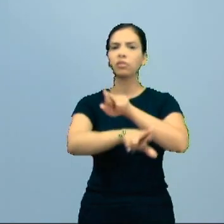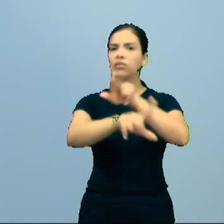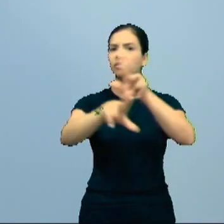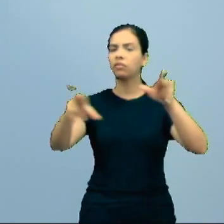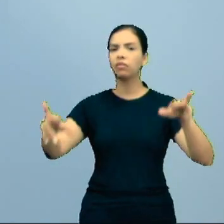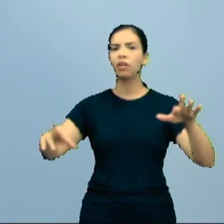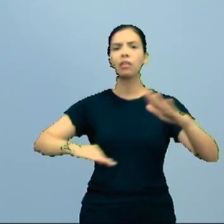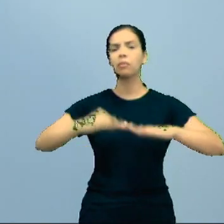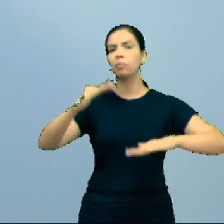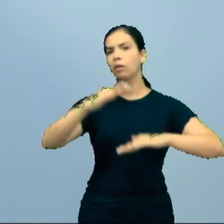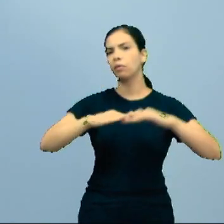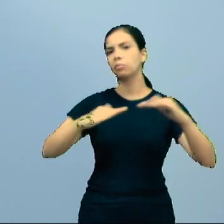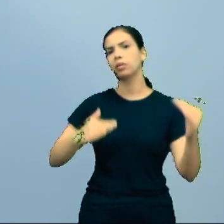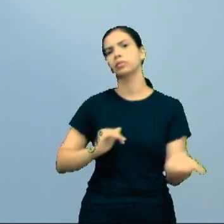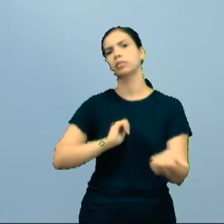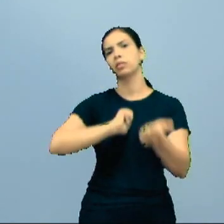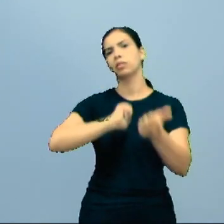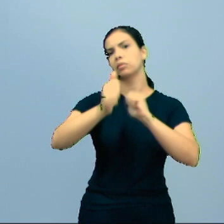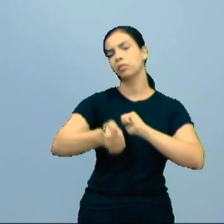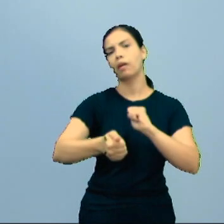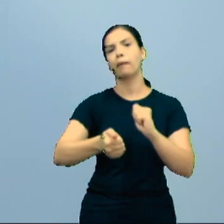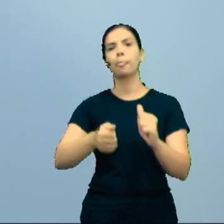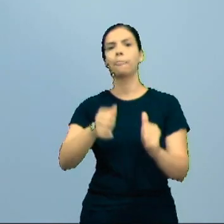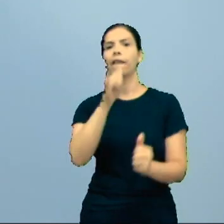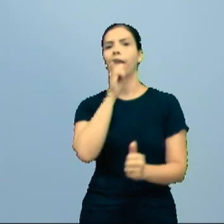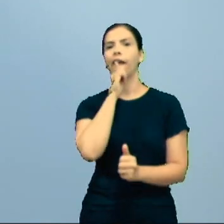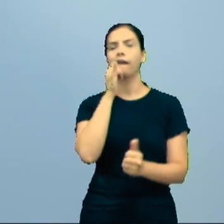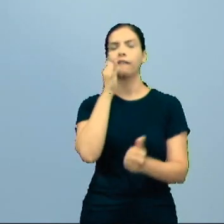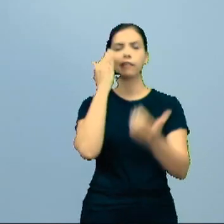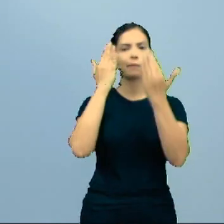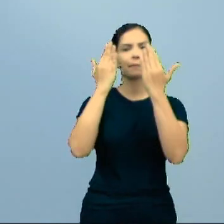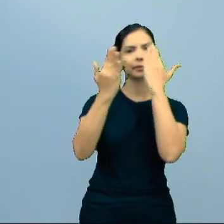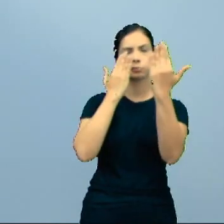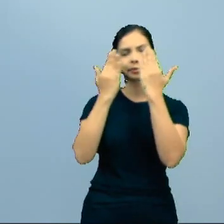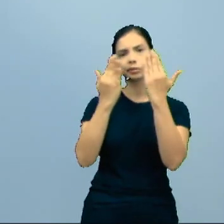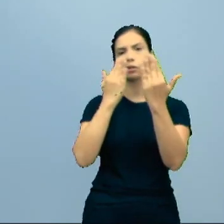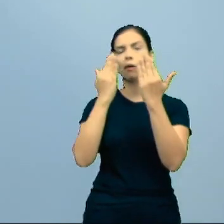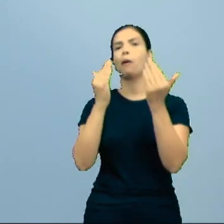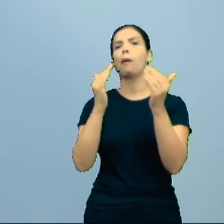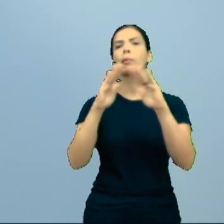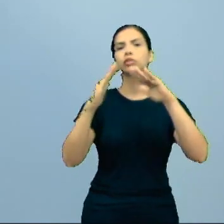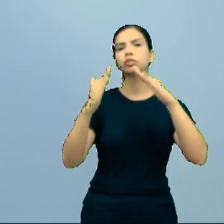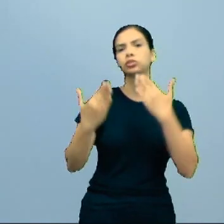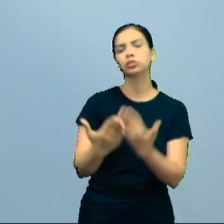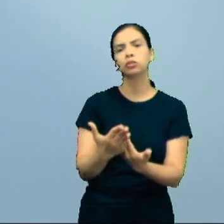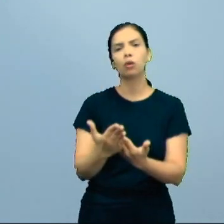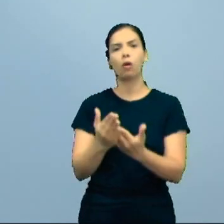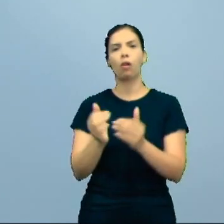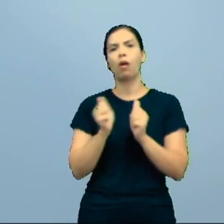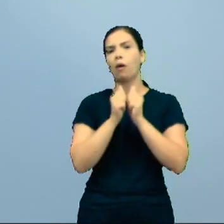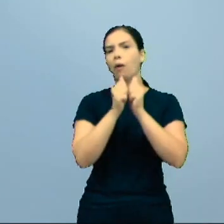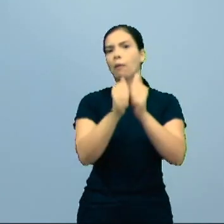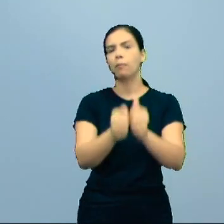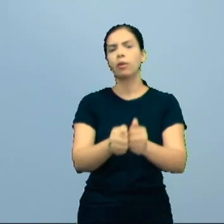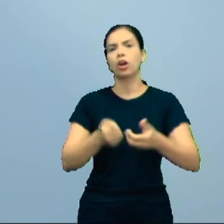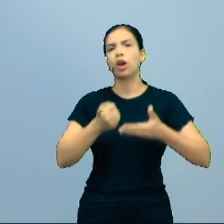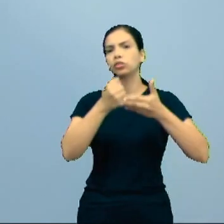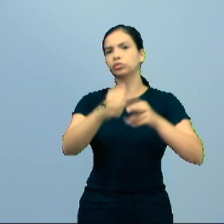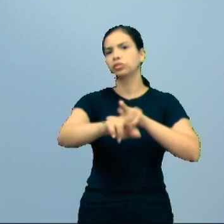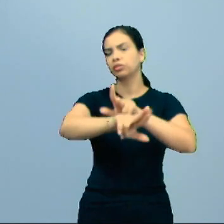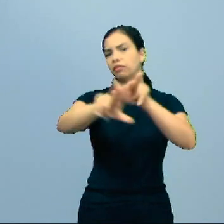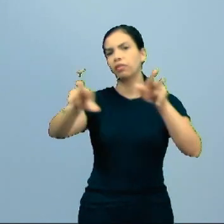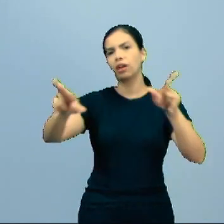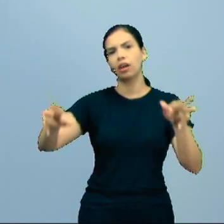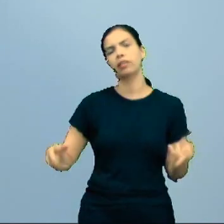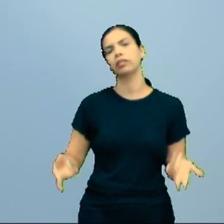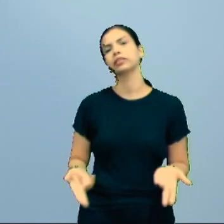esses atletas, ou seja, um acompanhamento nutricional, psicológico, o acompanhamento escolar. Então, é um nível de formação de atletas que sofre